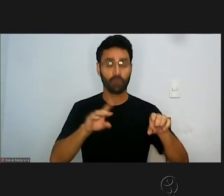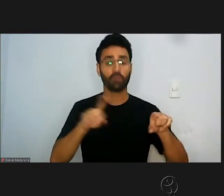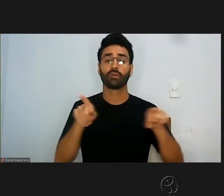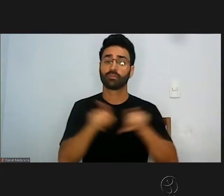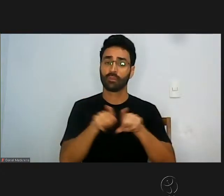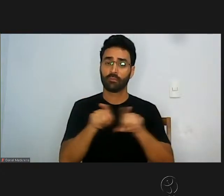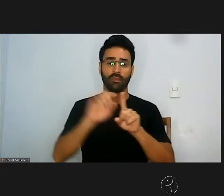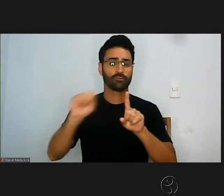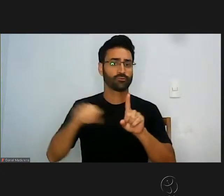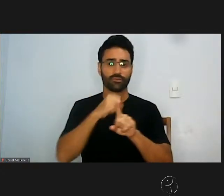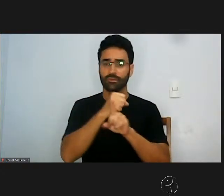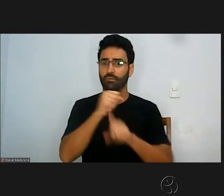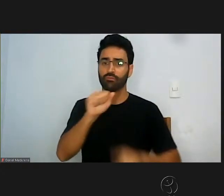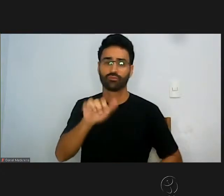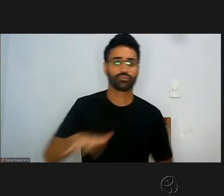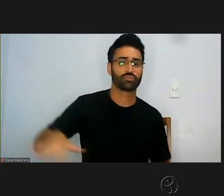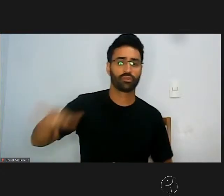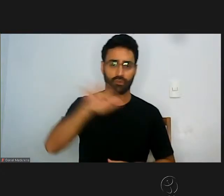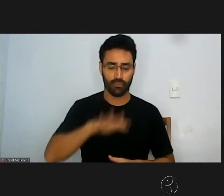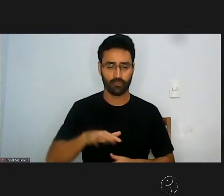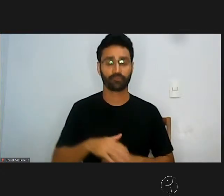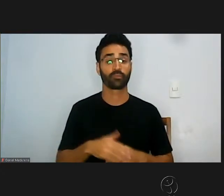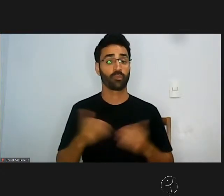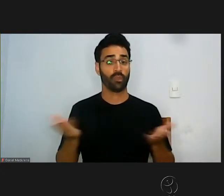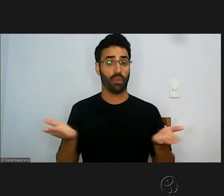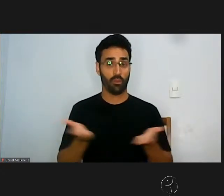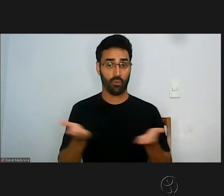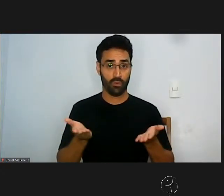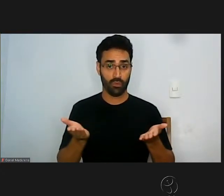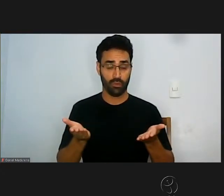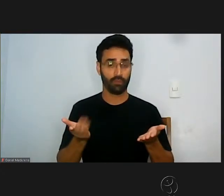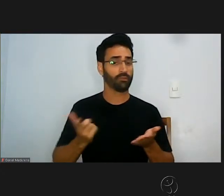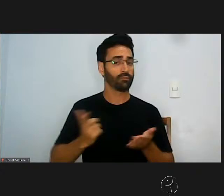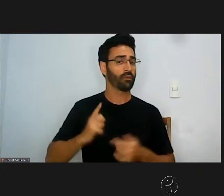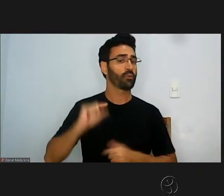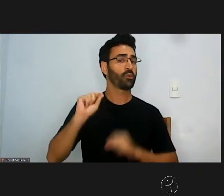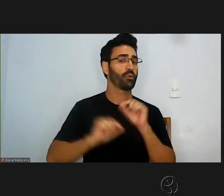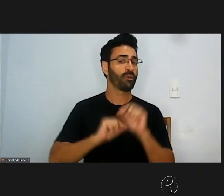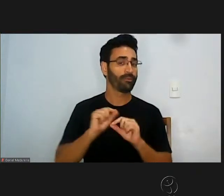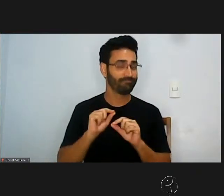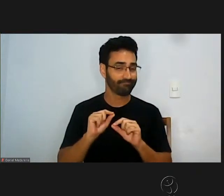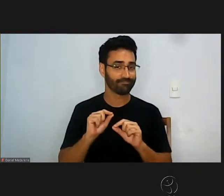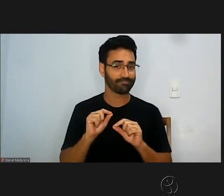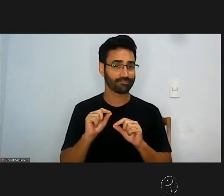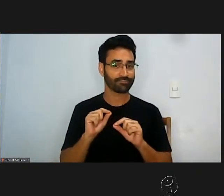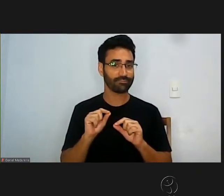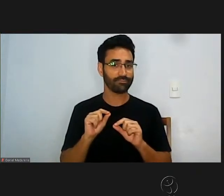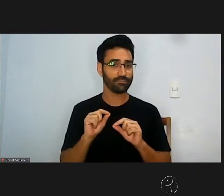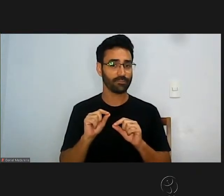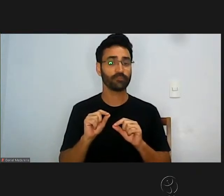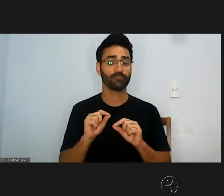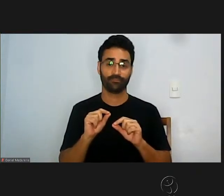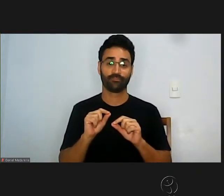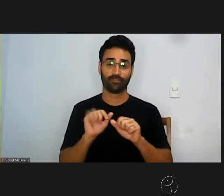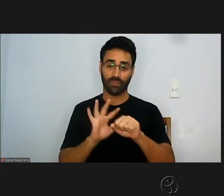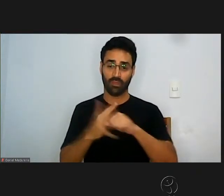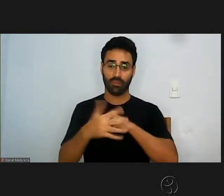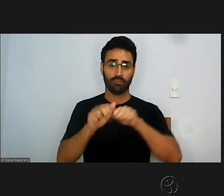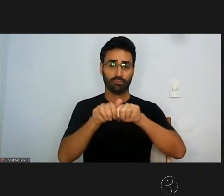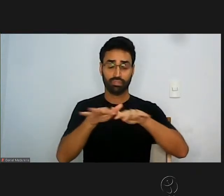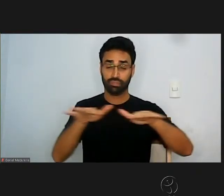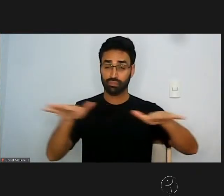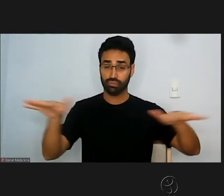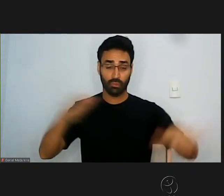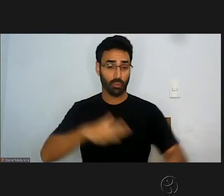todo. Agora estamos em meio a uma pandemia arrasadora que